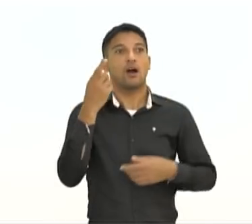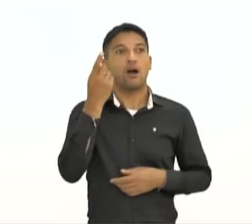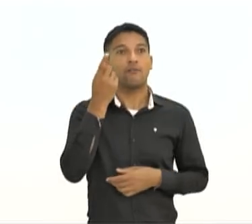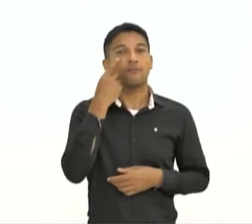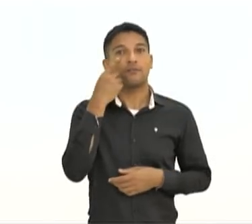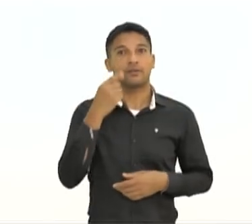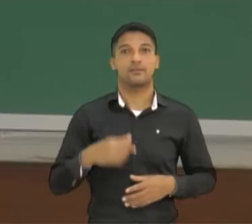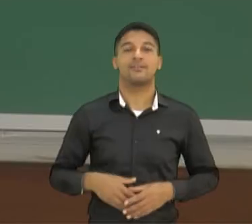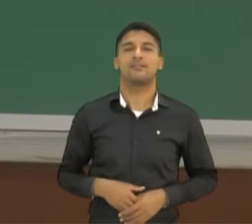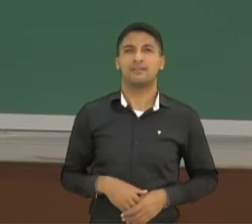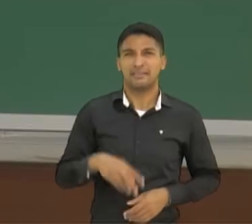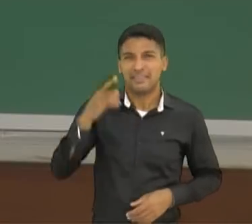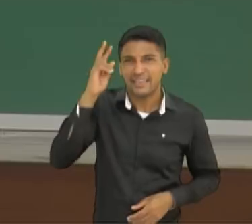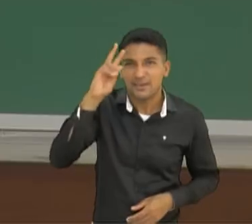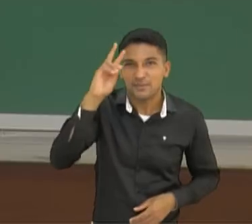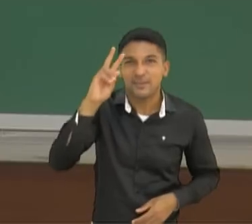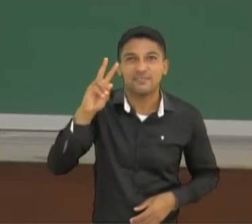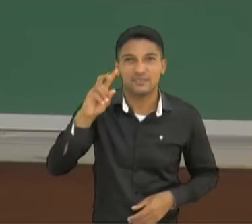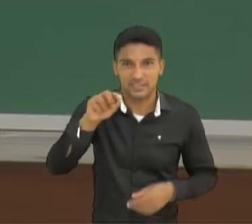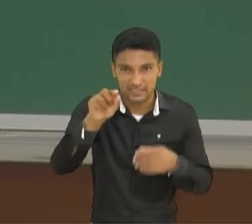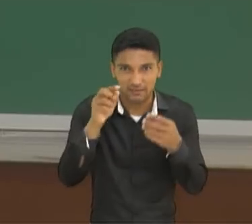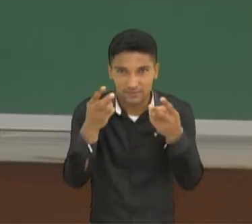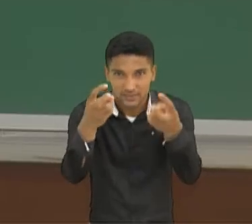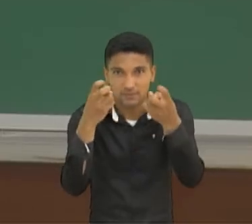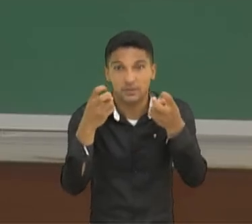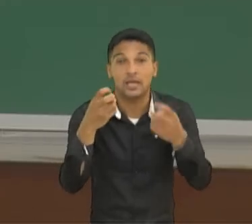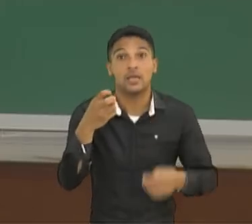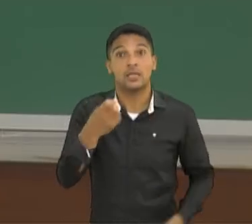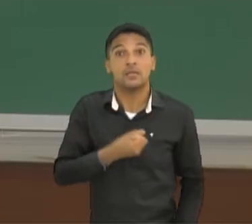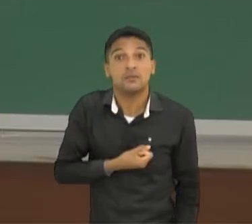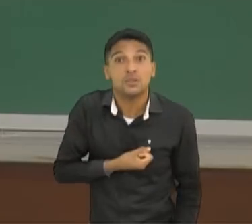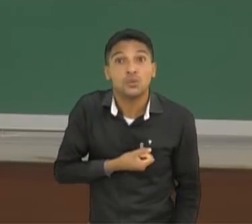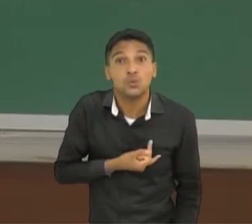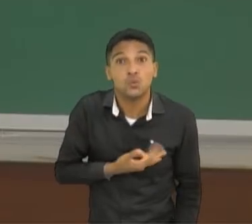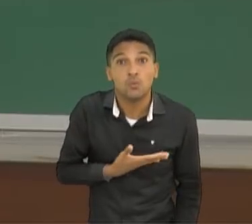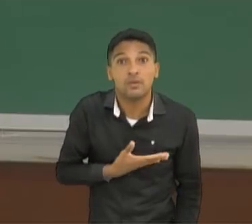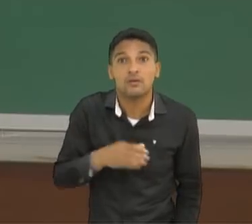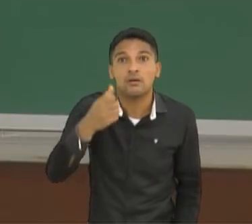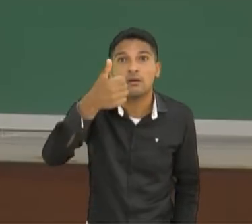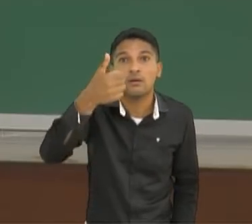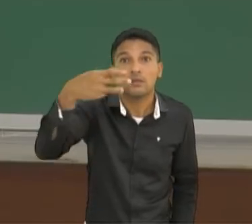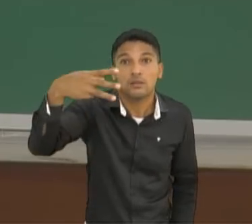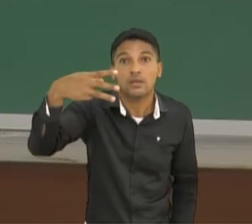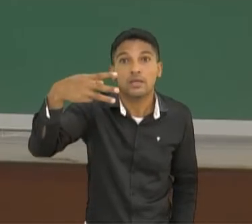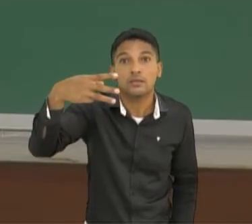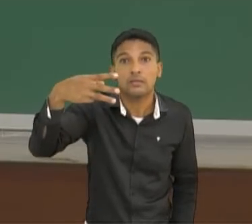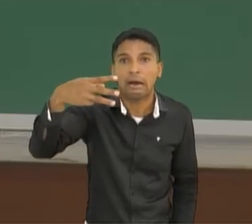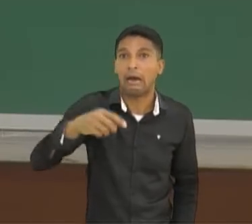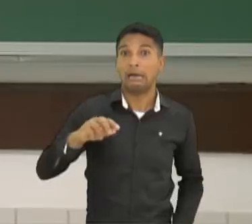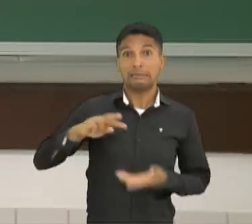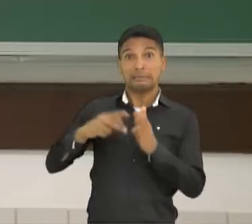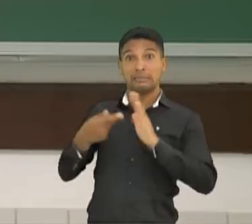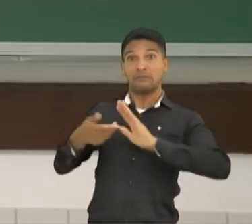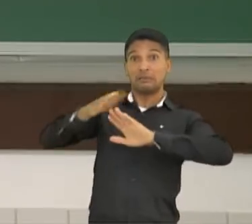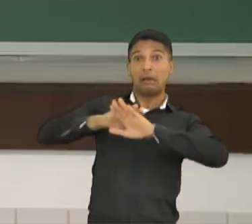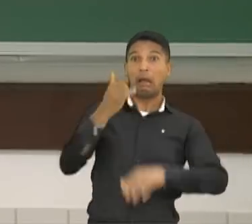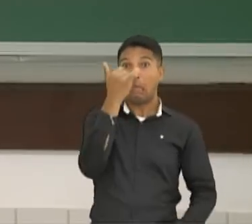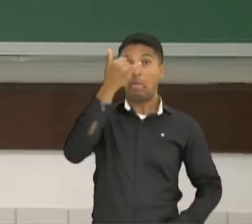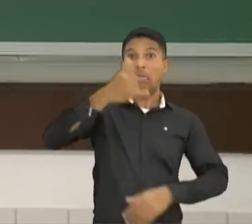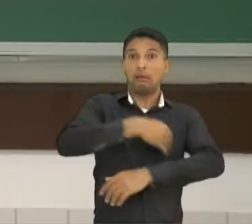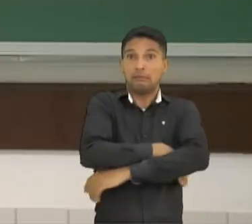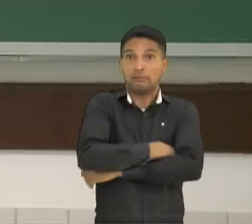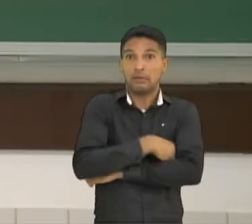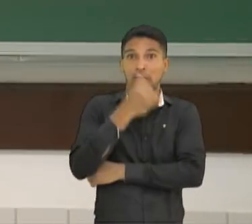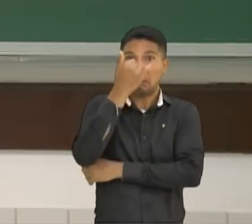13 dá azar, você com certeza já ouviu falar isso, que o número 13 dá azar, que se você está andando na rua, tiver